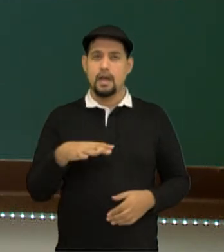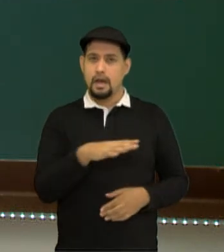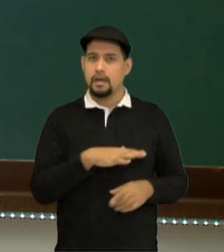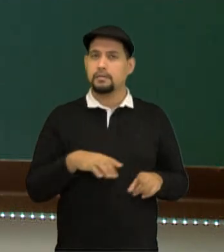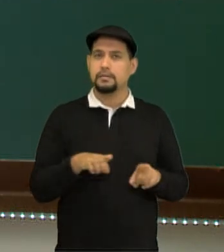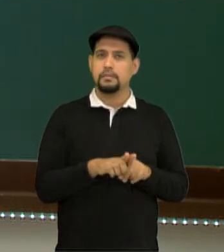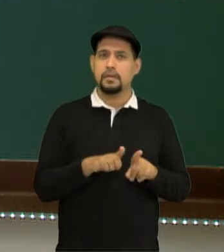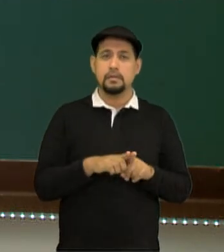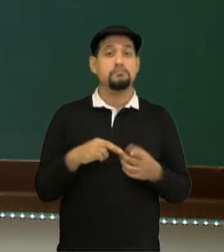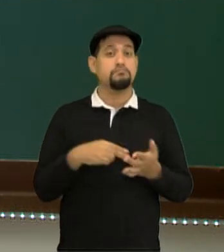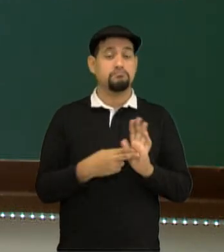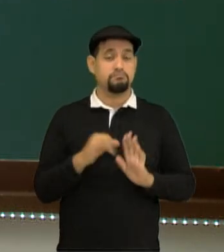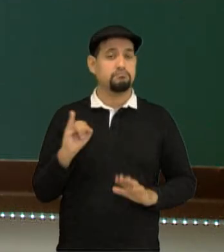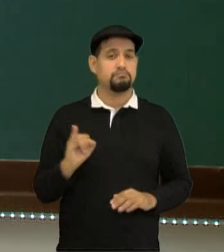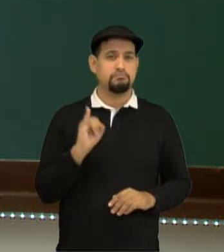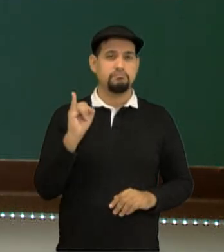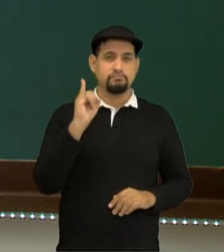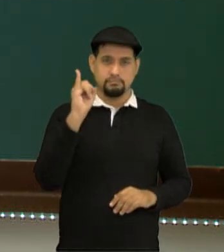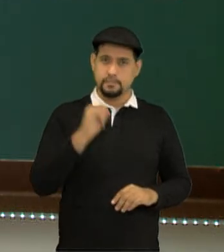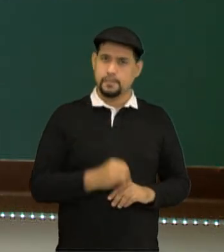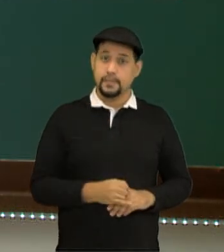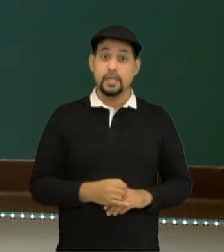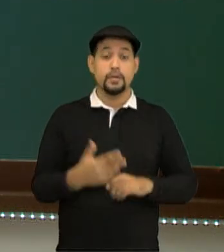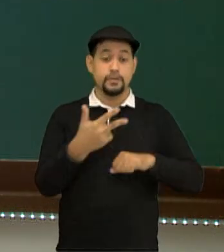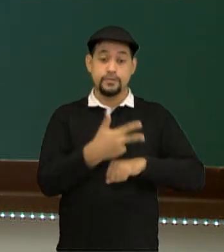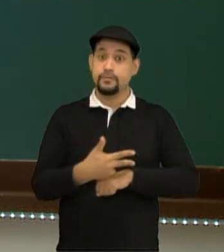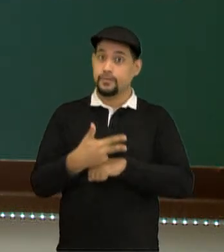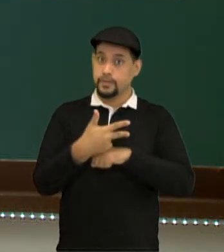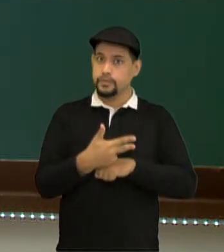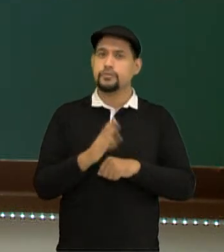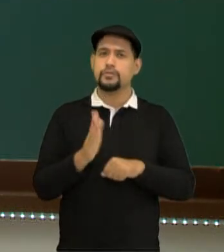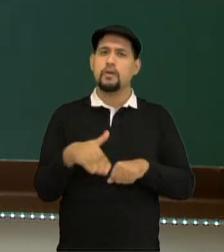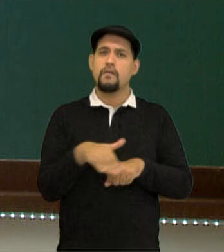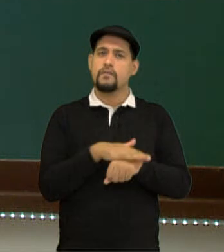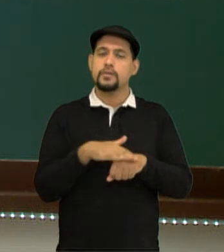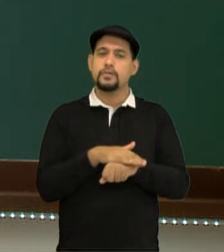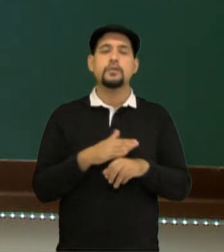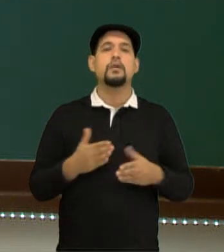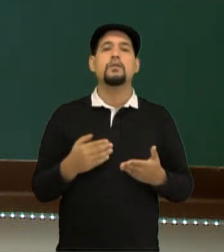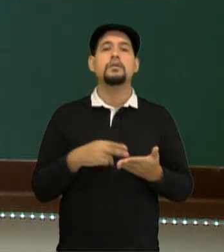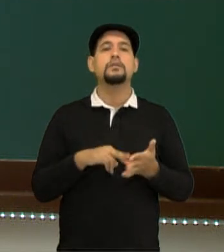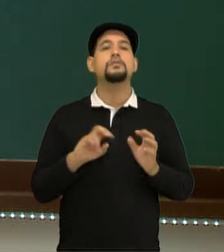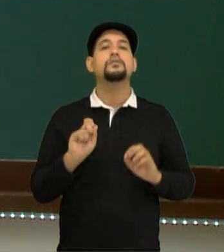que são extremamente importantes. Então, nesse vídeo nós conversamos sobre a